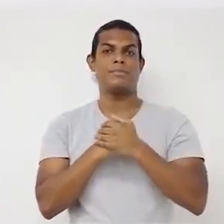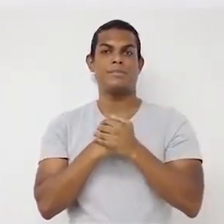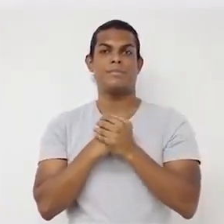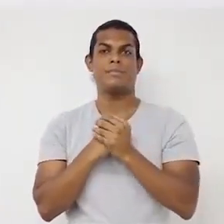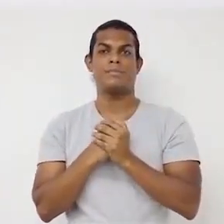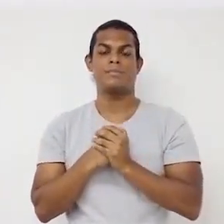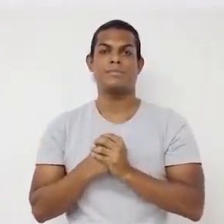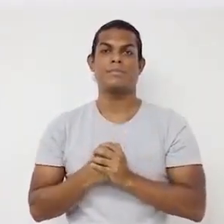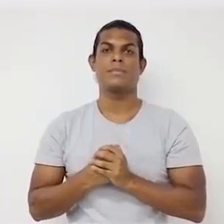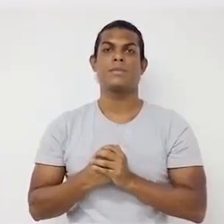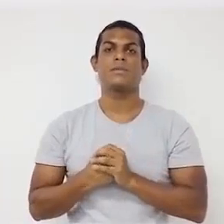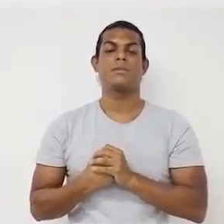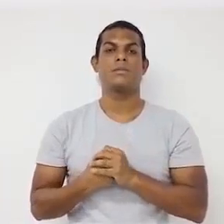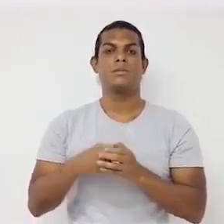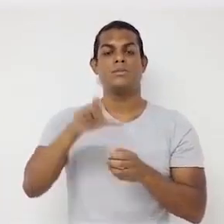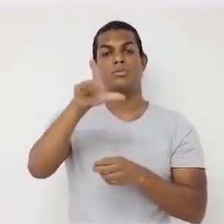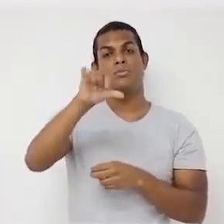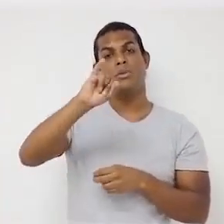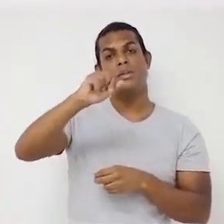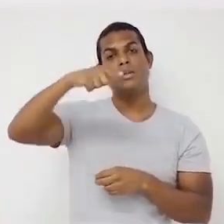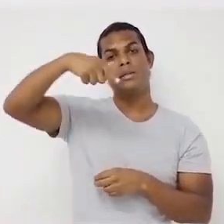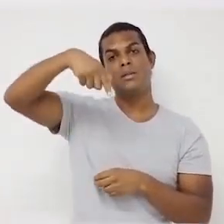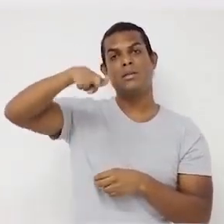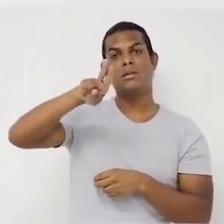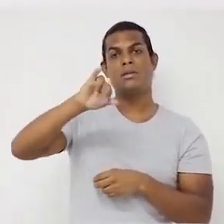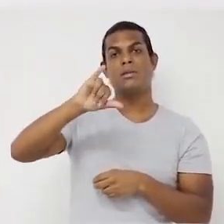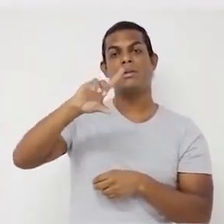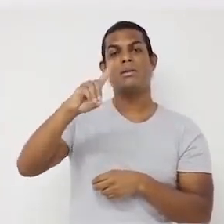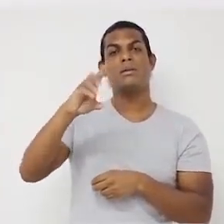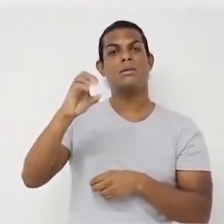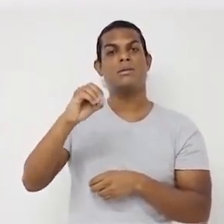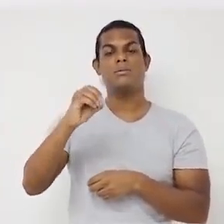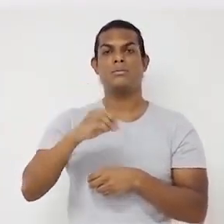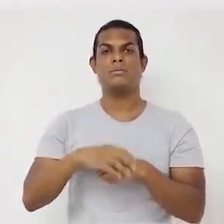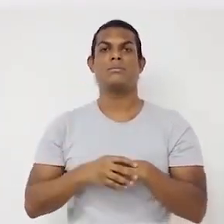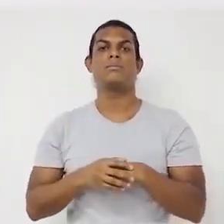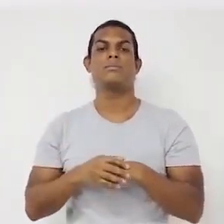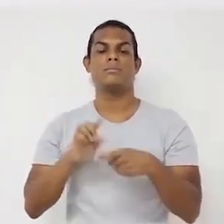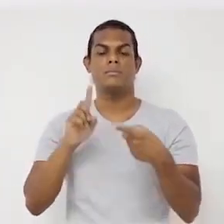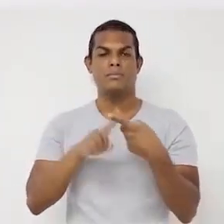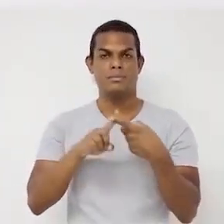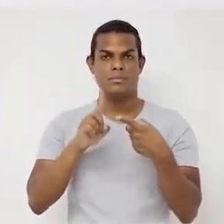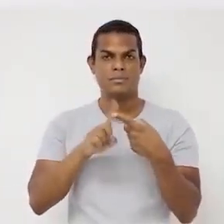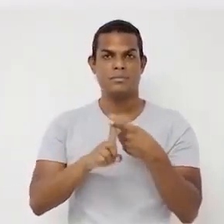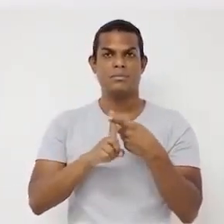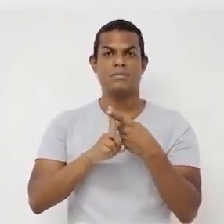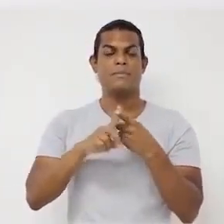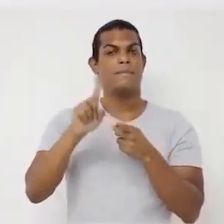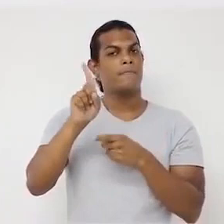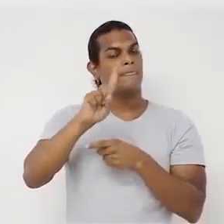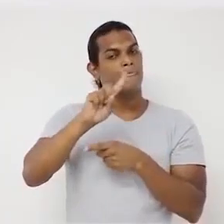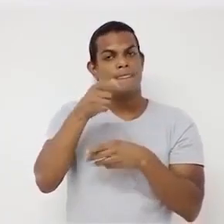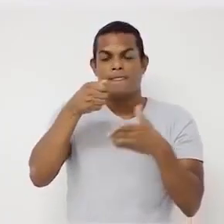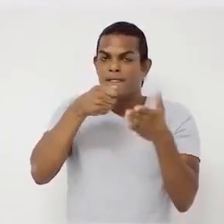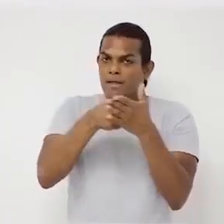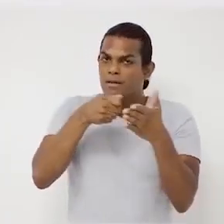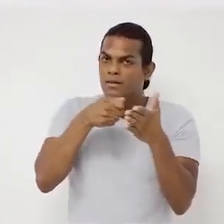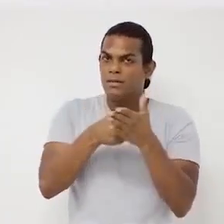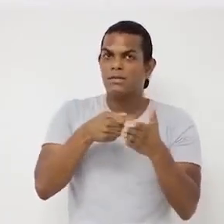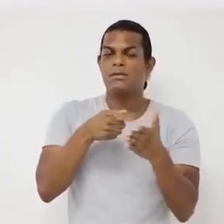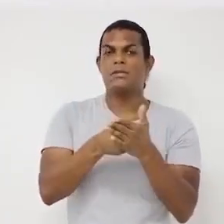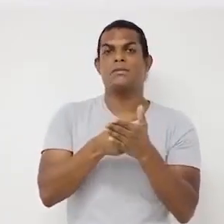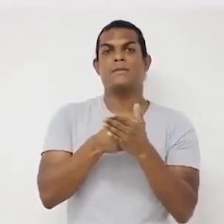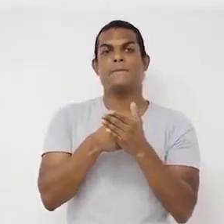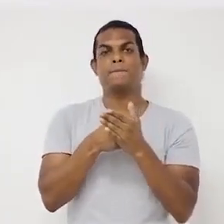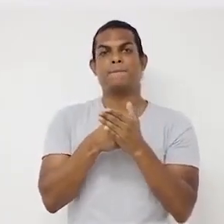e patrimônio líquido, que seria o nosso passivo não exigível. Dentro desse patrimônio líquido, a gente teria